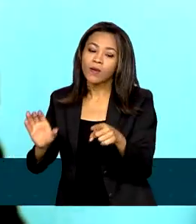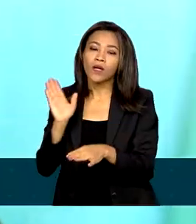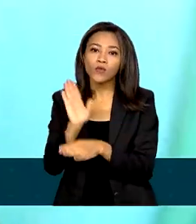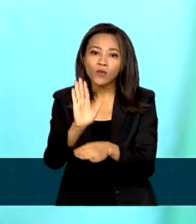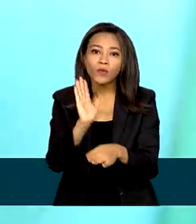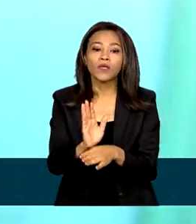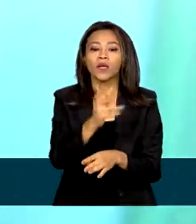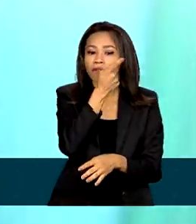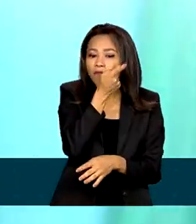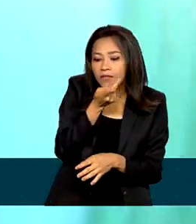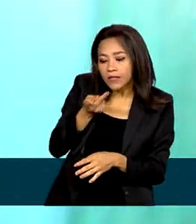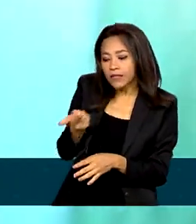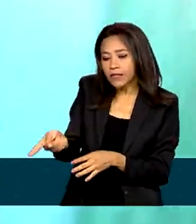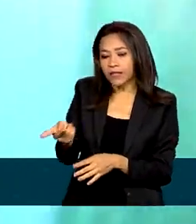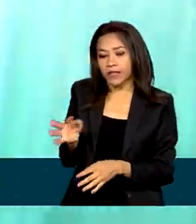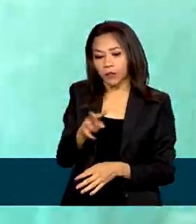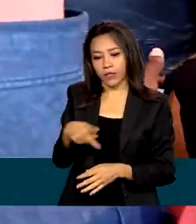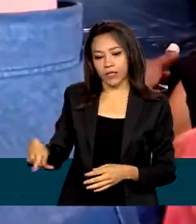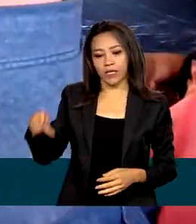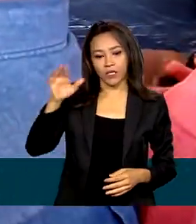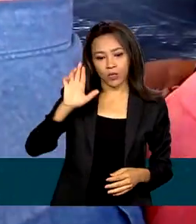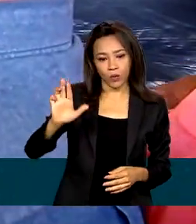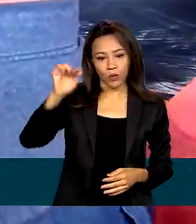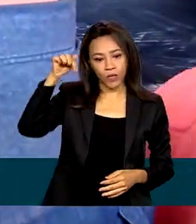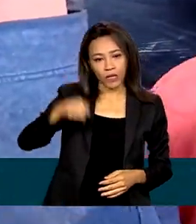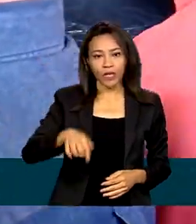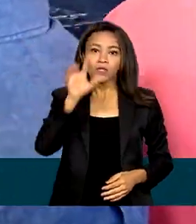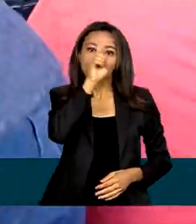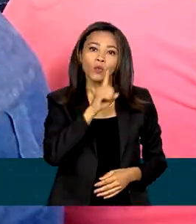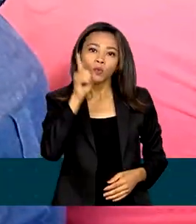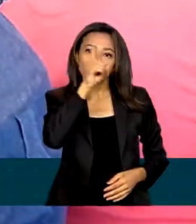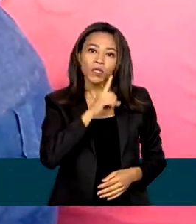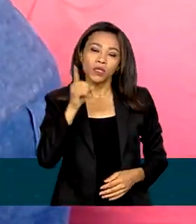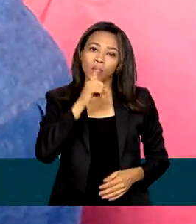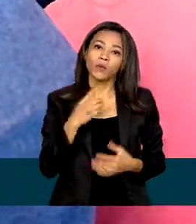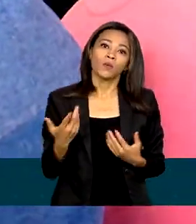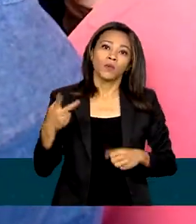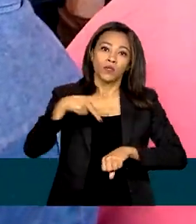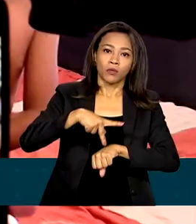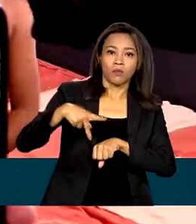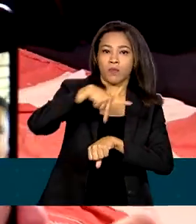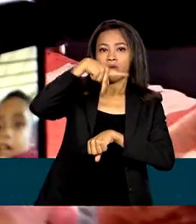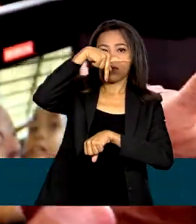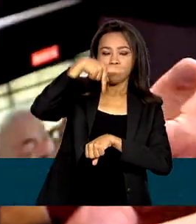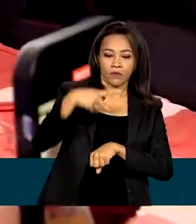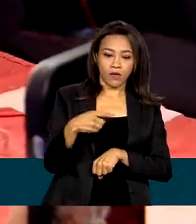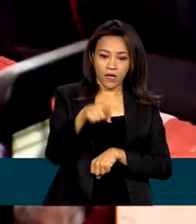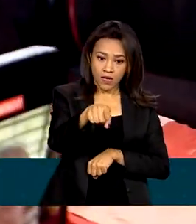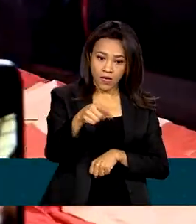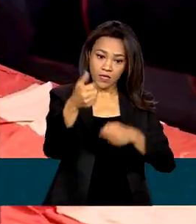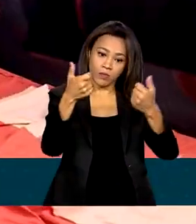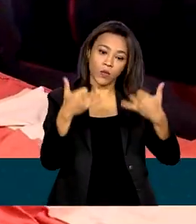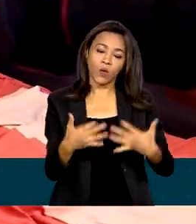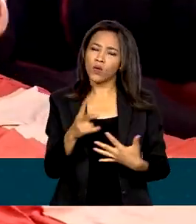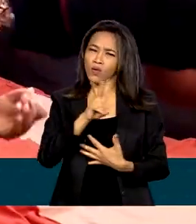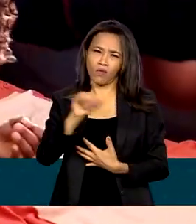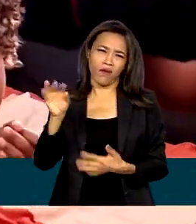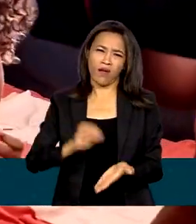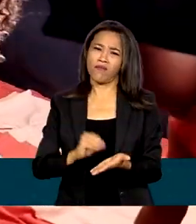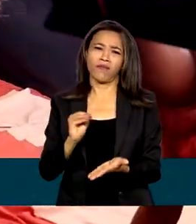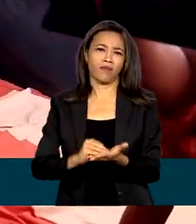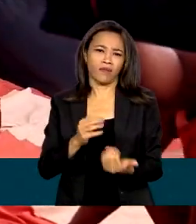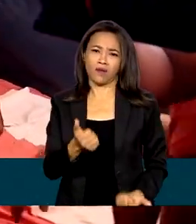do presidente Lula nesse domingo de Páscoa. O presidente garantiu que não faltará apoio às